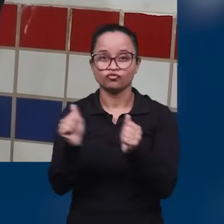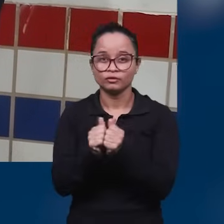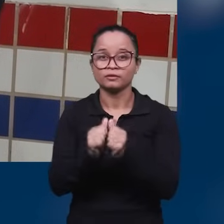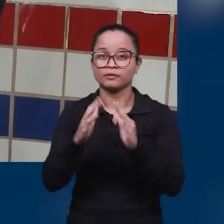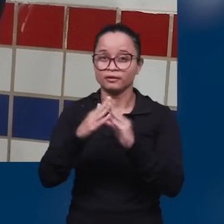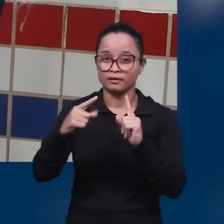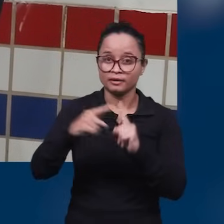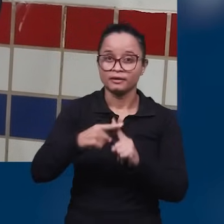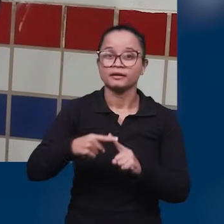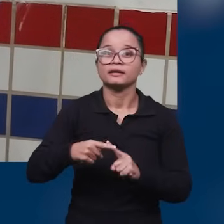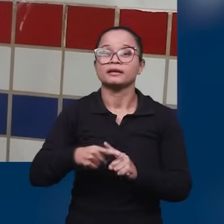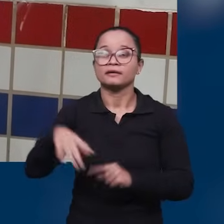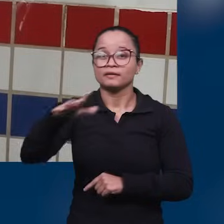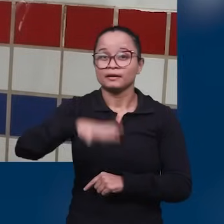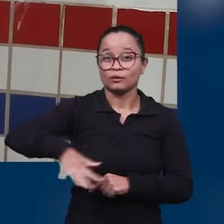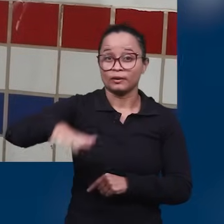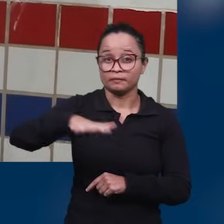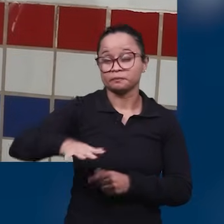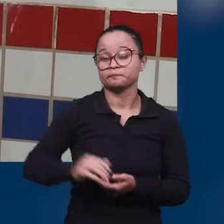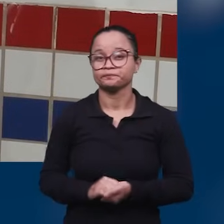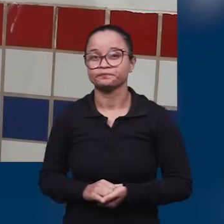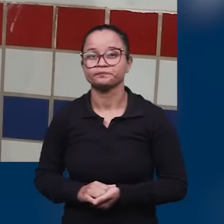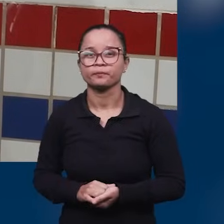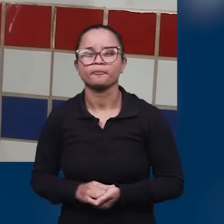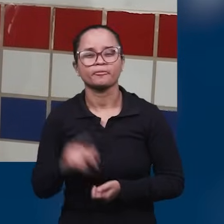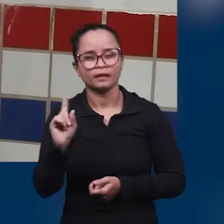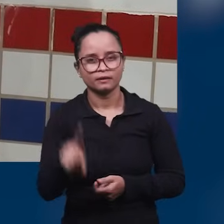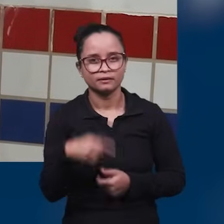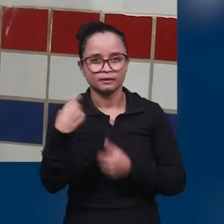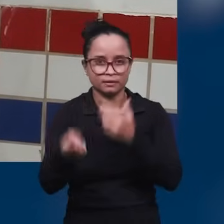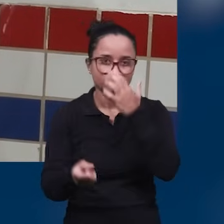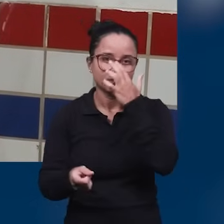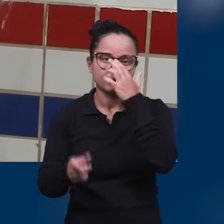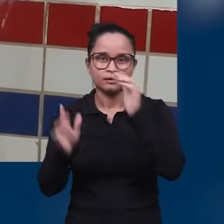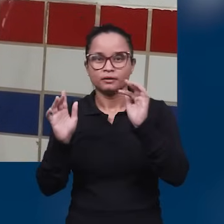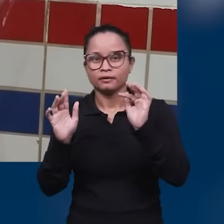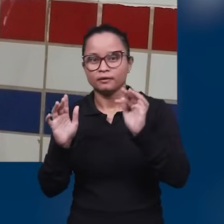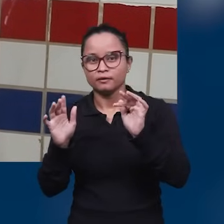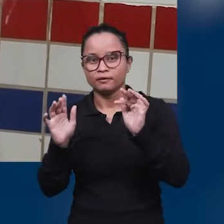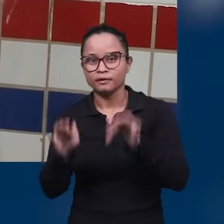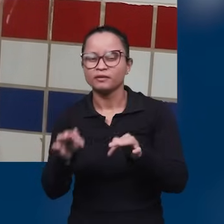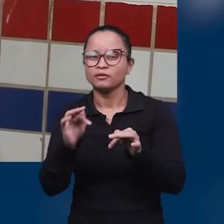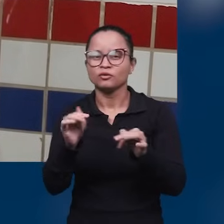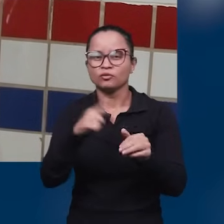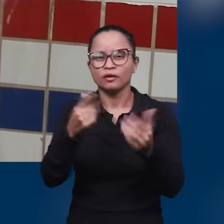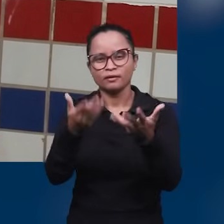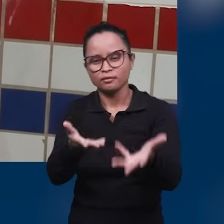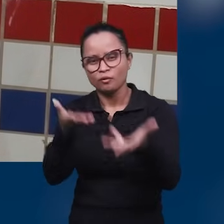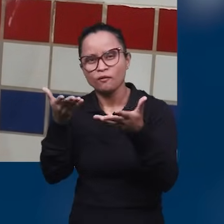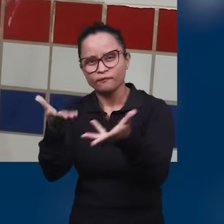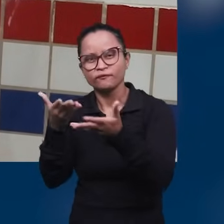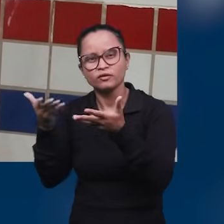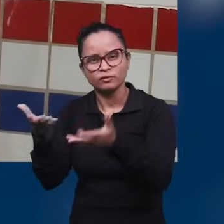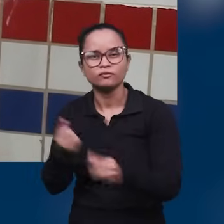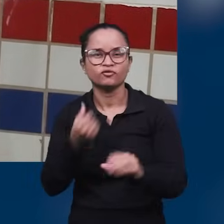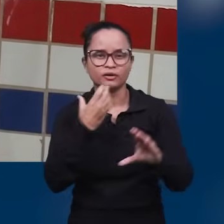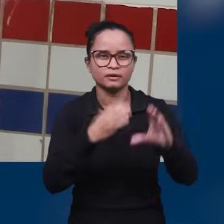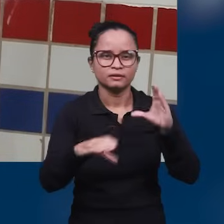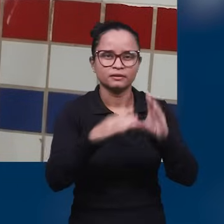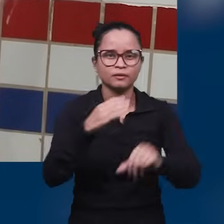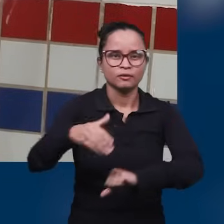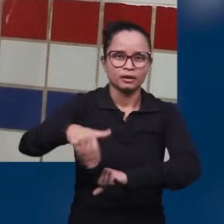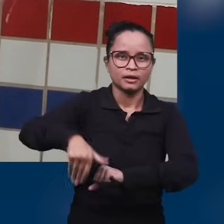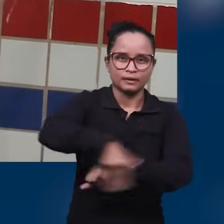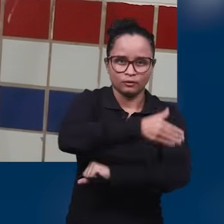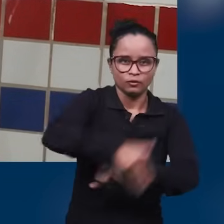após esse evento fizemos aqui convites, cantatas ao redor do local onde fizemos todo esse seminário e